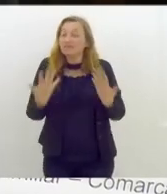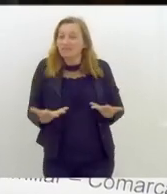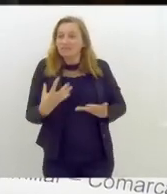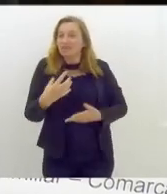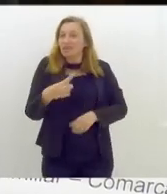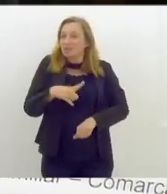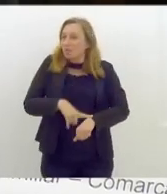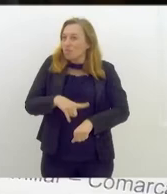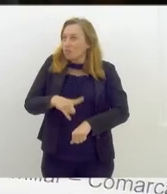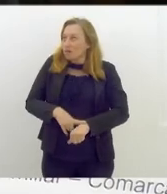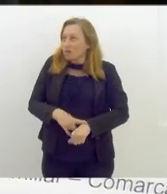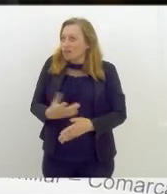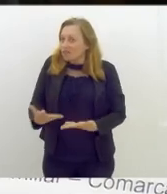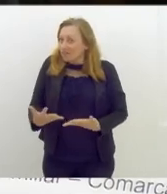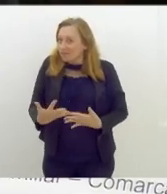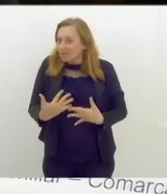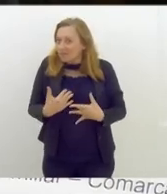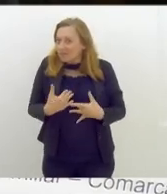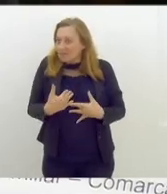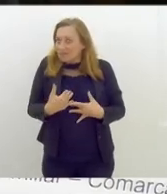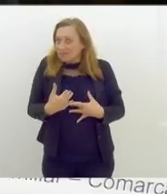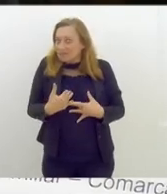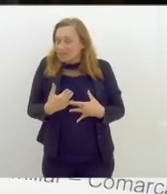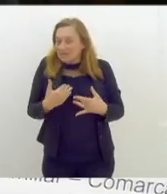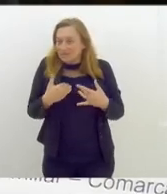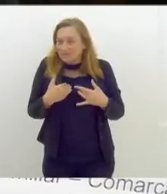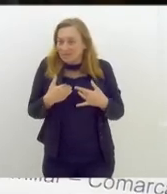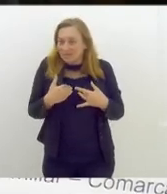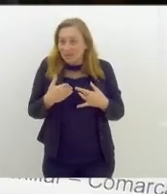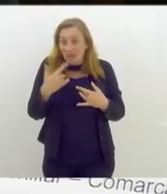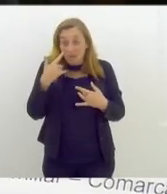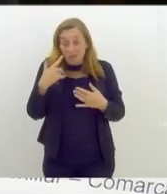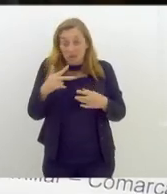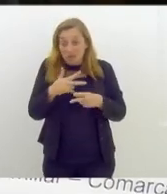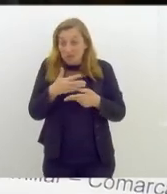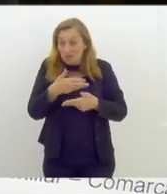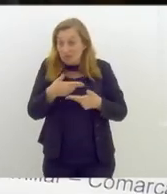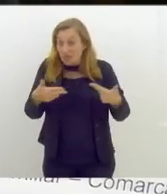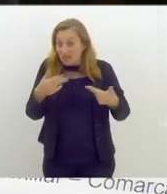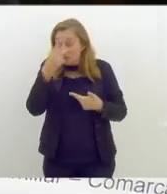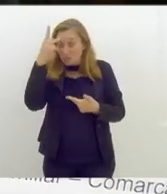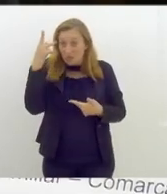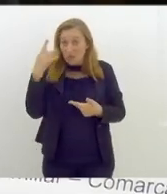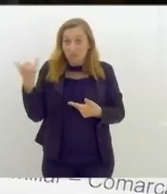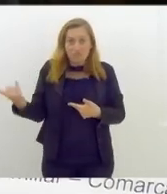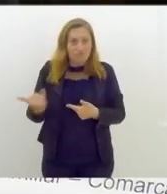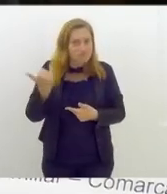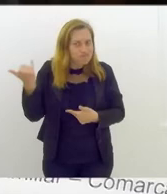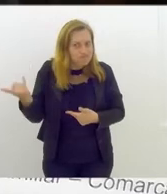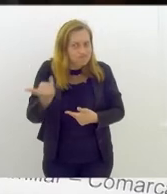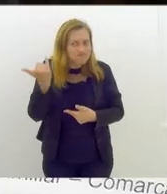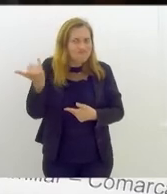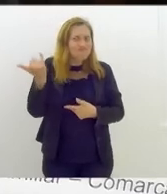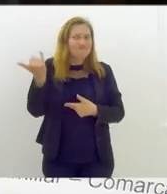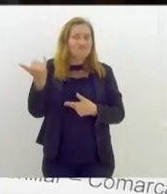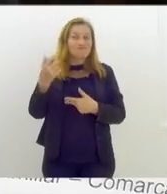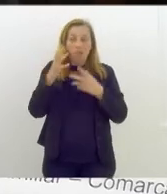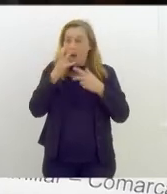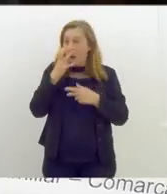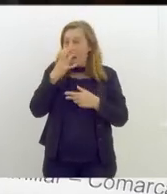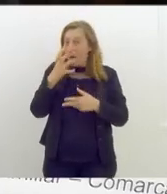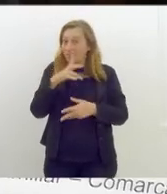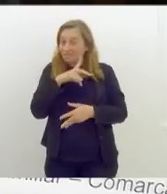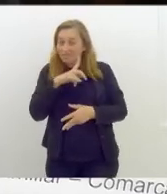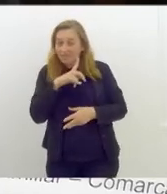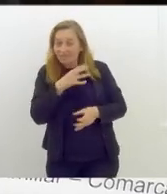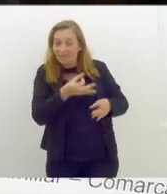momento, acometida pela síndrome da impostora, né, eu vendo tantas pessoas importantes, com as quais eu tenho tanta admiração,